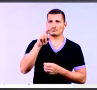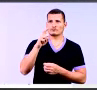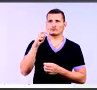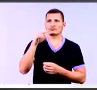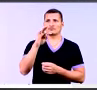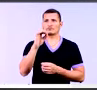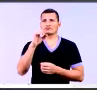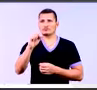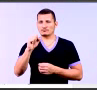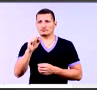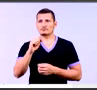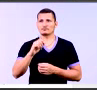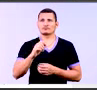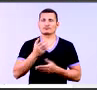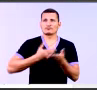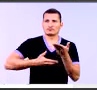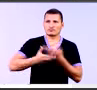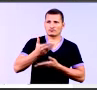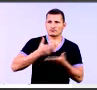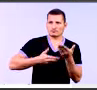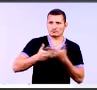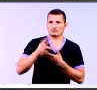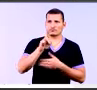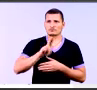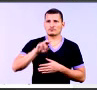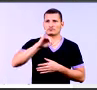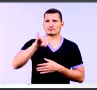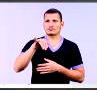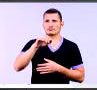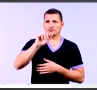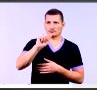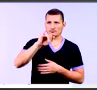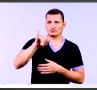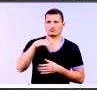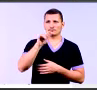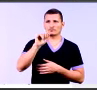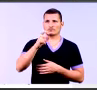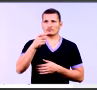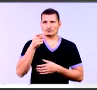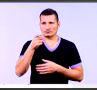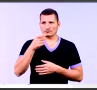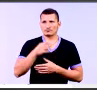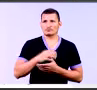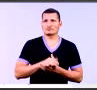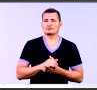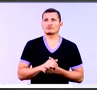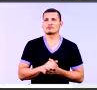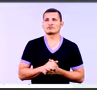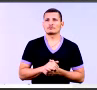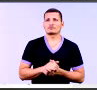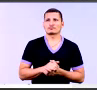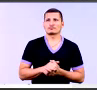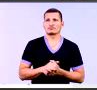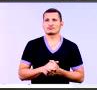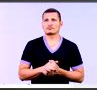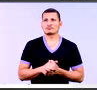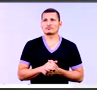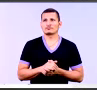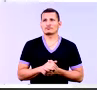são criadas as interações via Ajax, que vocês já devem ter ouvido falar. Então,